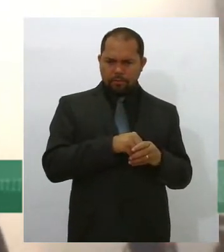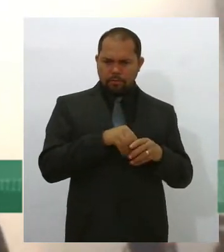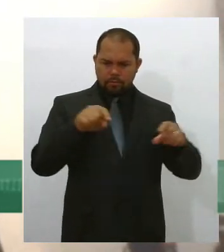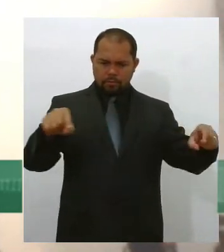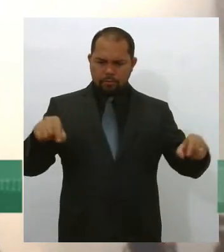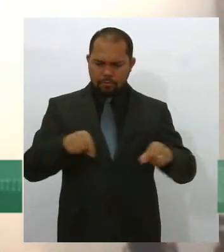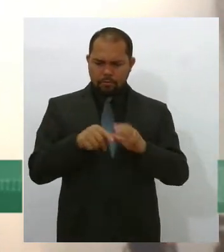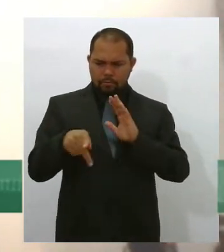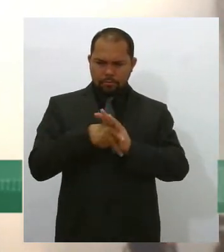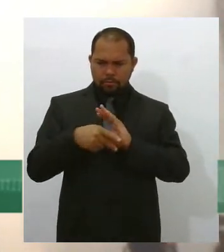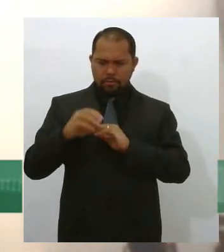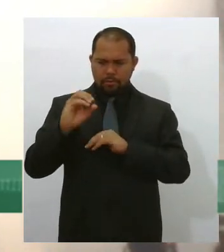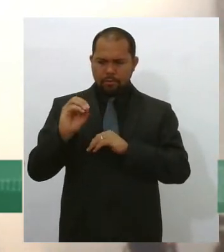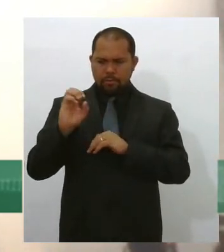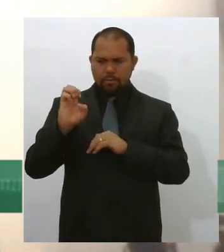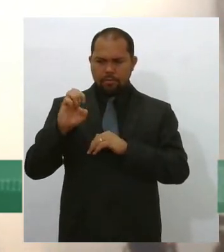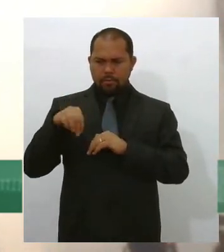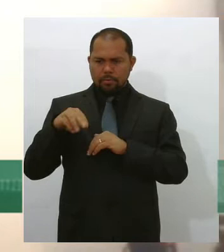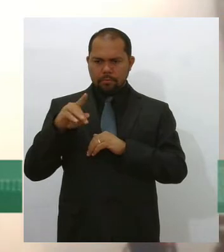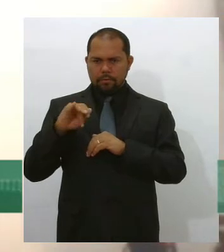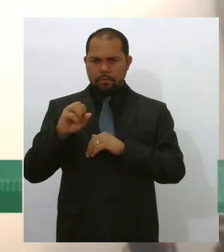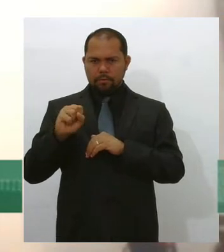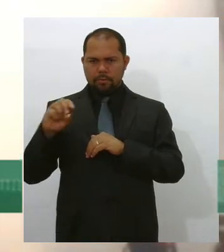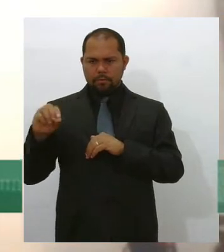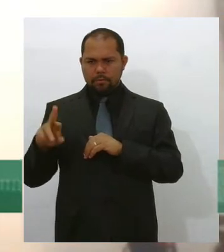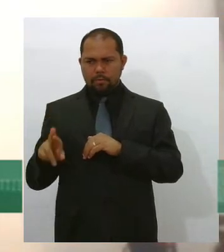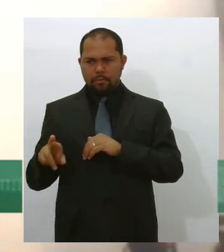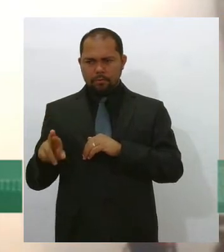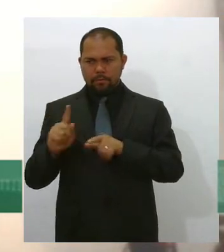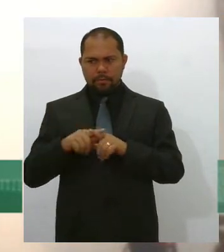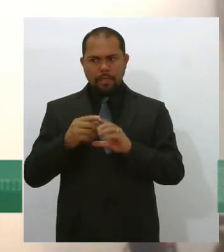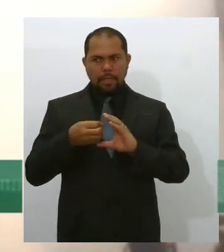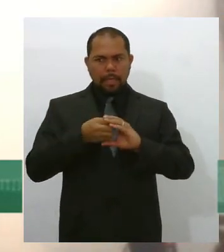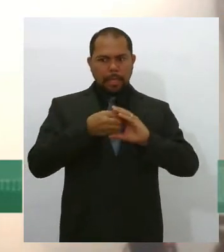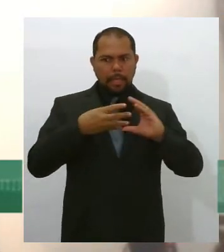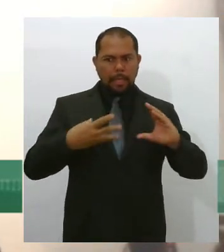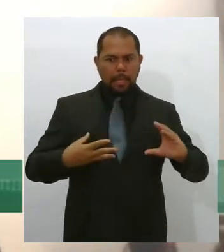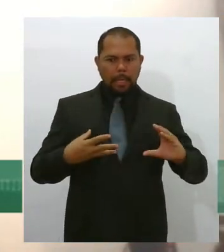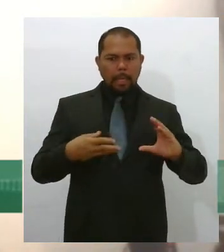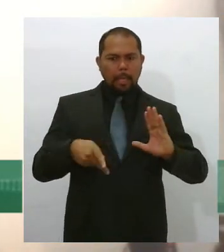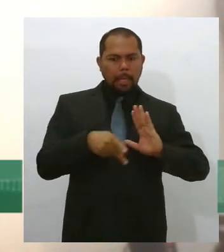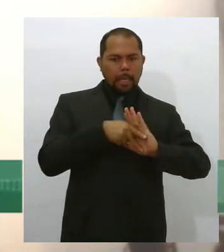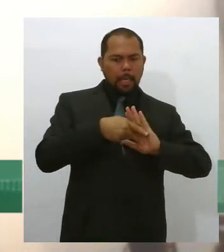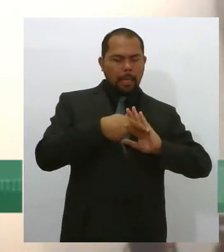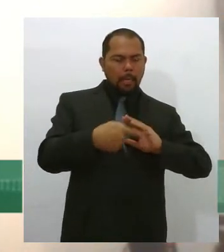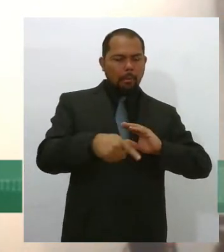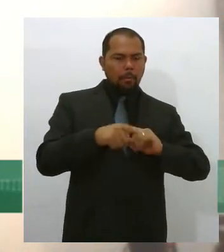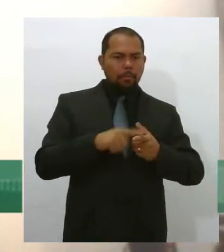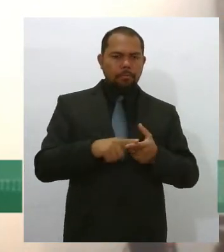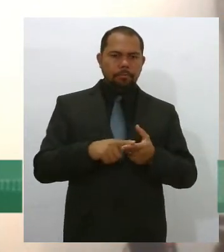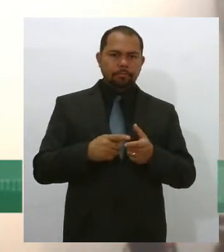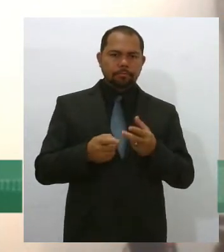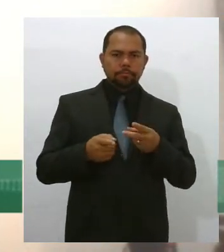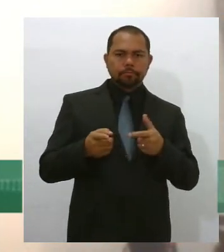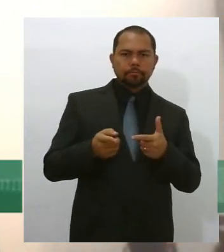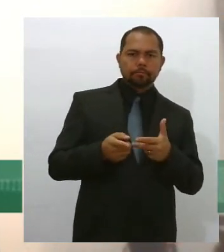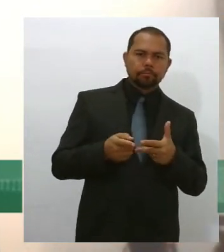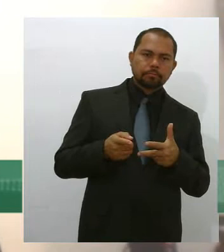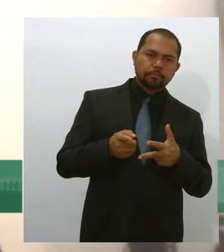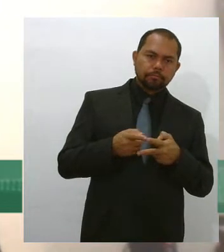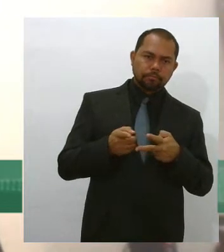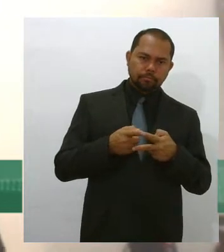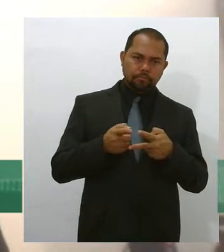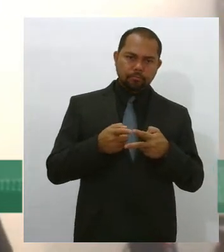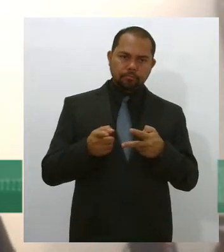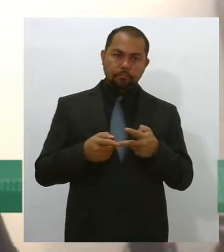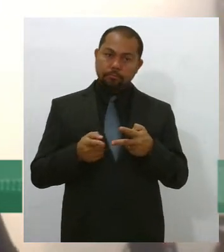muito bem definido do seu perfil vai e segundo você tinha um regramento de comprimento de 25 por